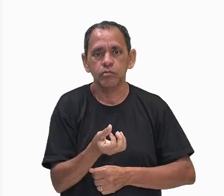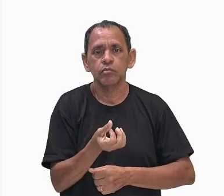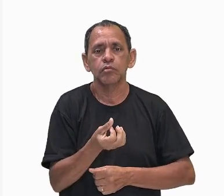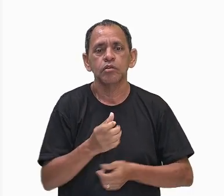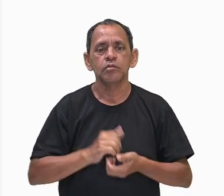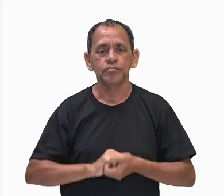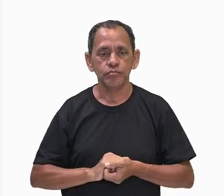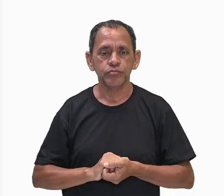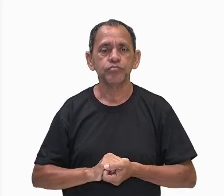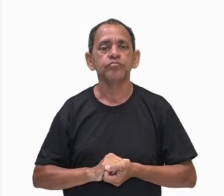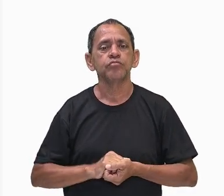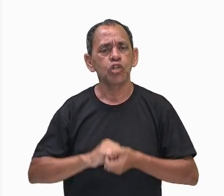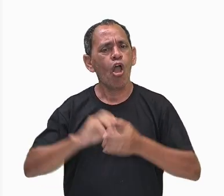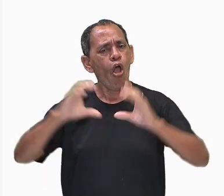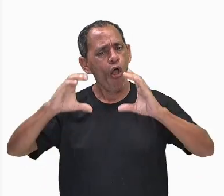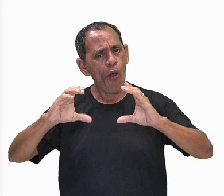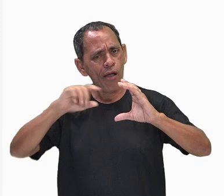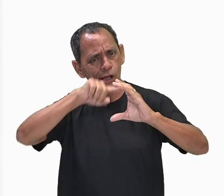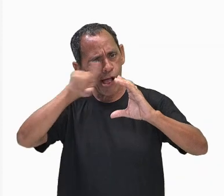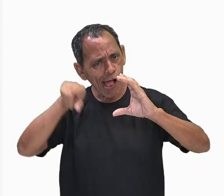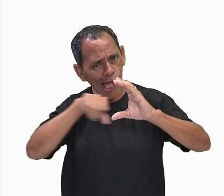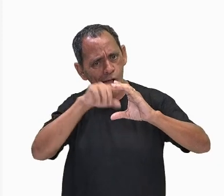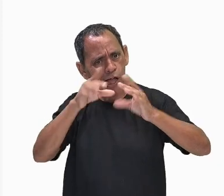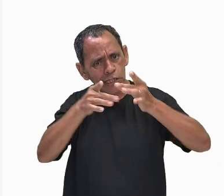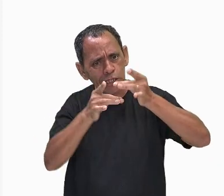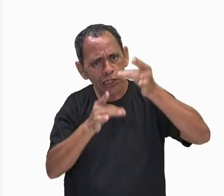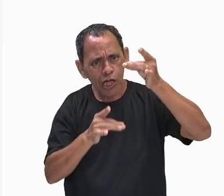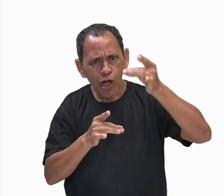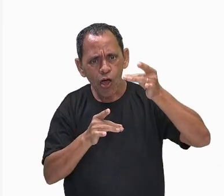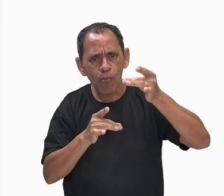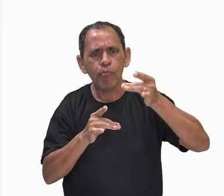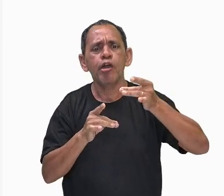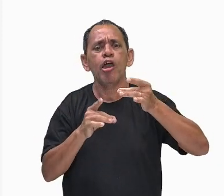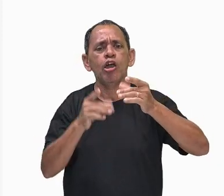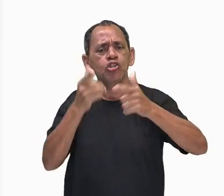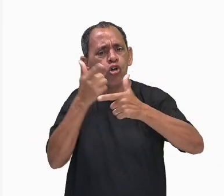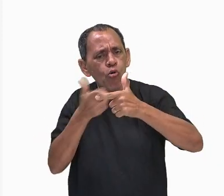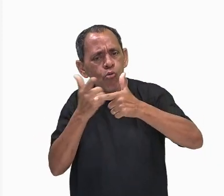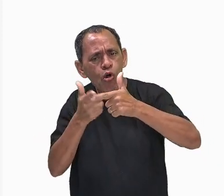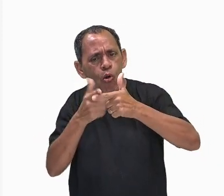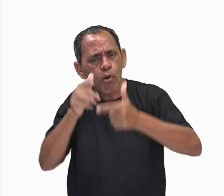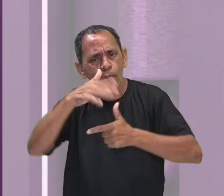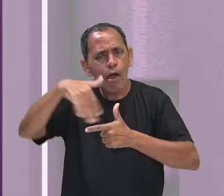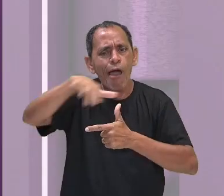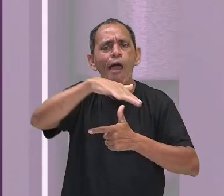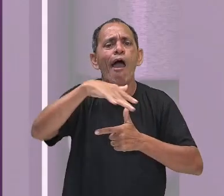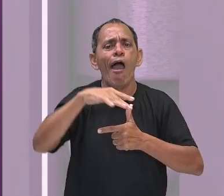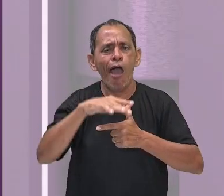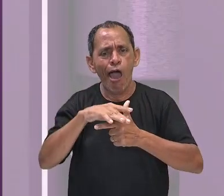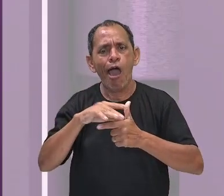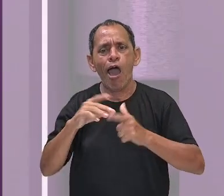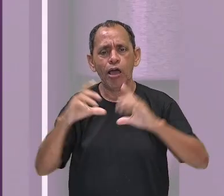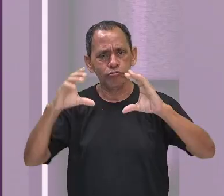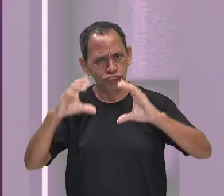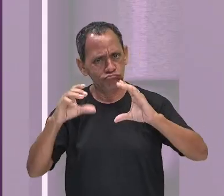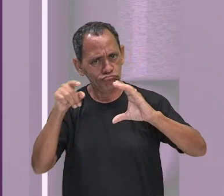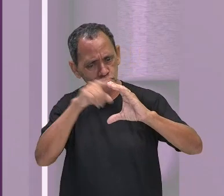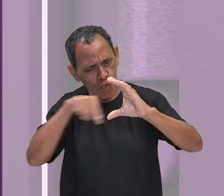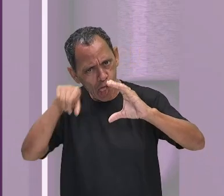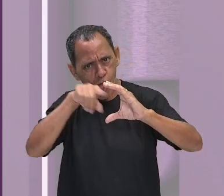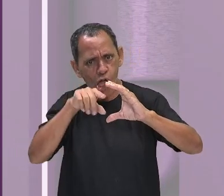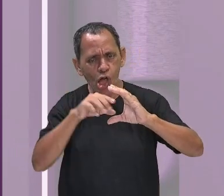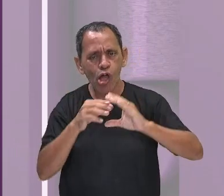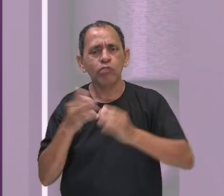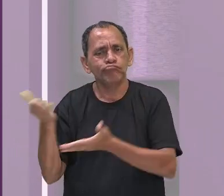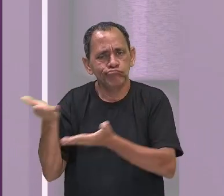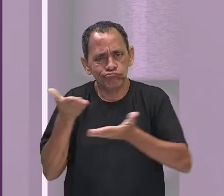conhecimento é o cilindro e o detalhamento é situações problema envolvendo a área do cilindro. Então é isso, seja